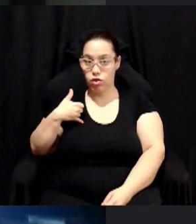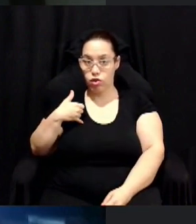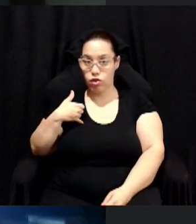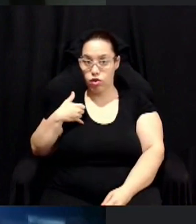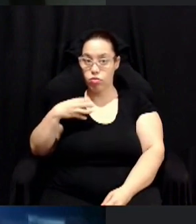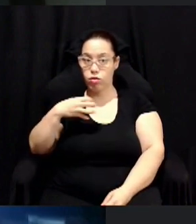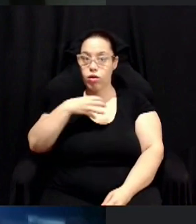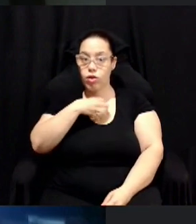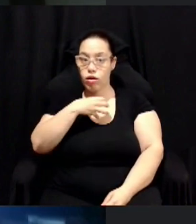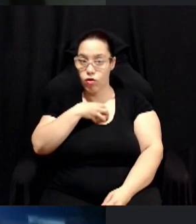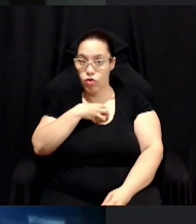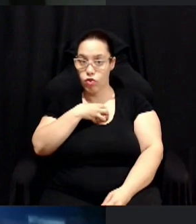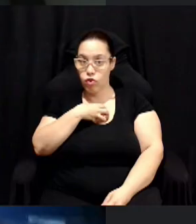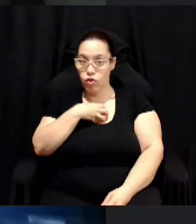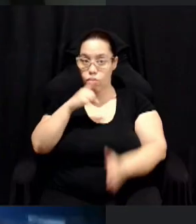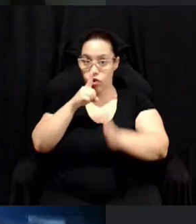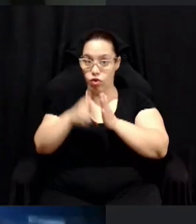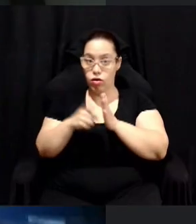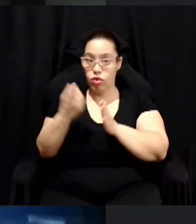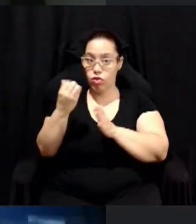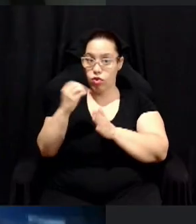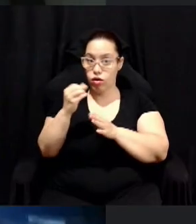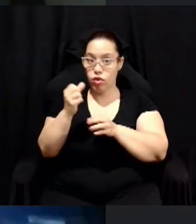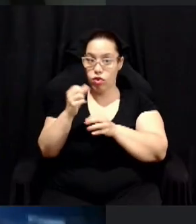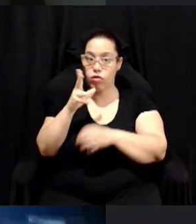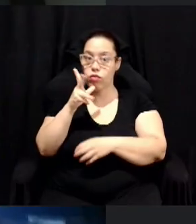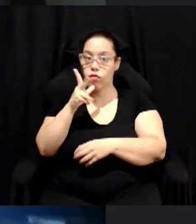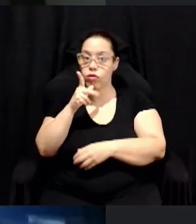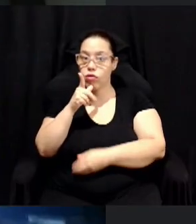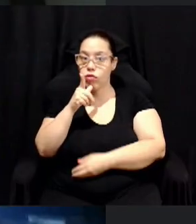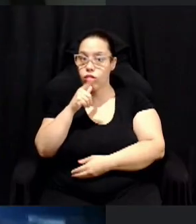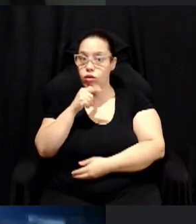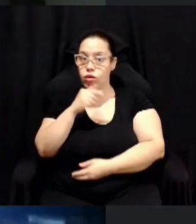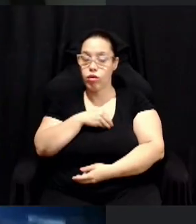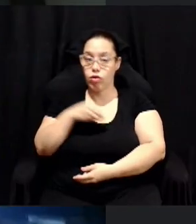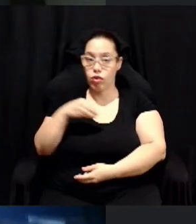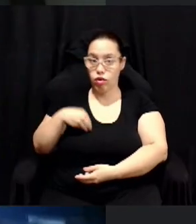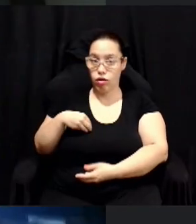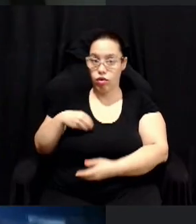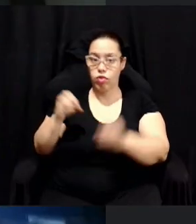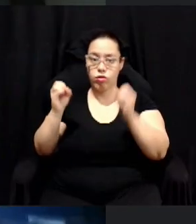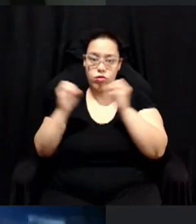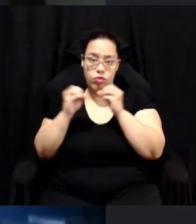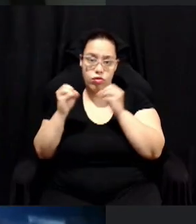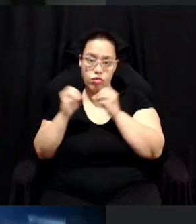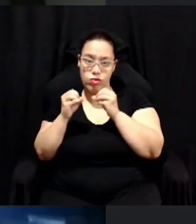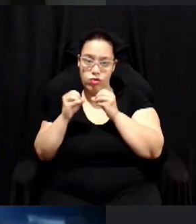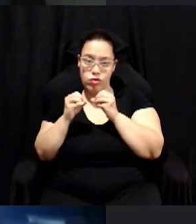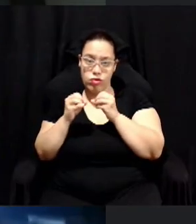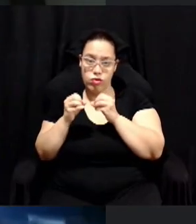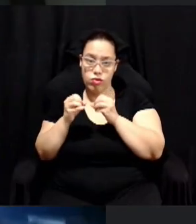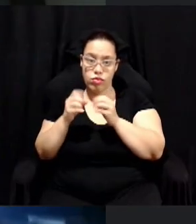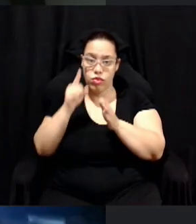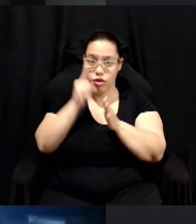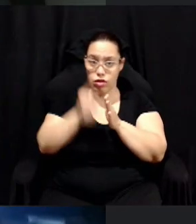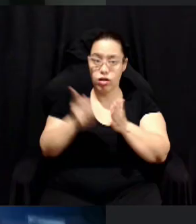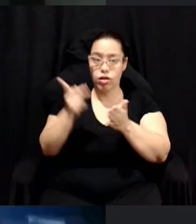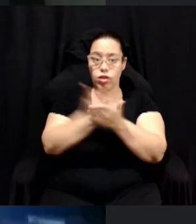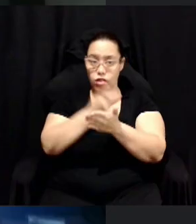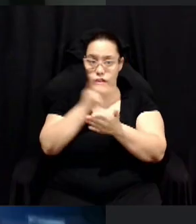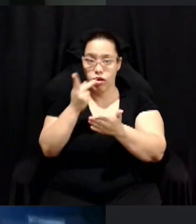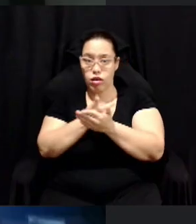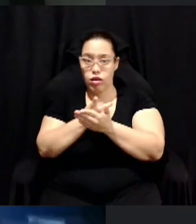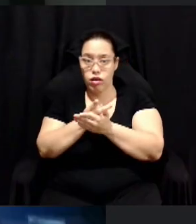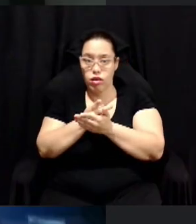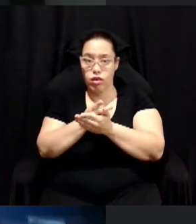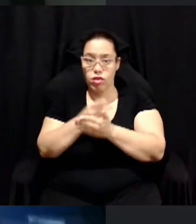o diagnóstico demorou 6 anos. Então fazia exame, não dava nada, passava em tudo que é médico, recebi diagnóstico errado. E somente com 36